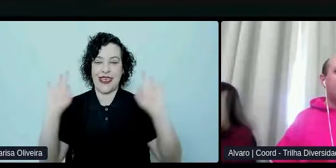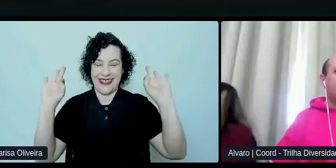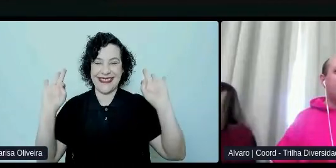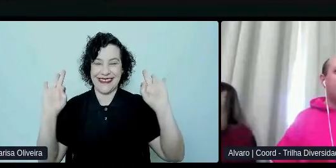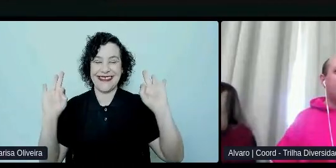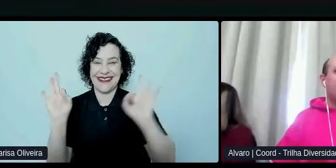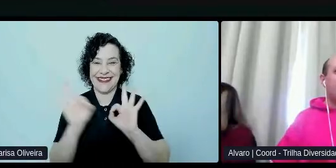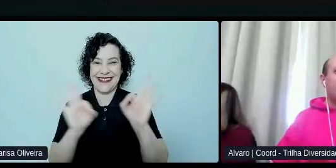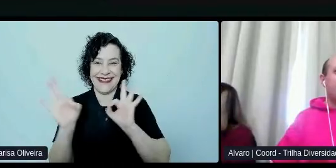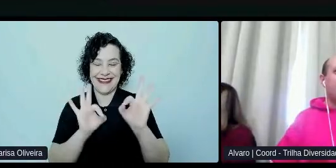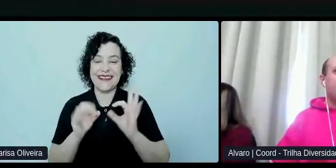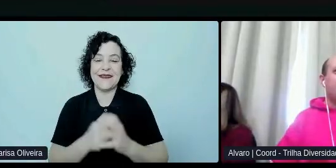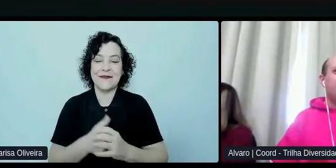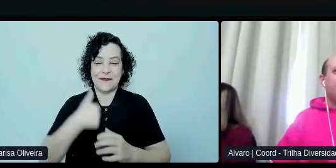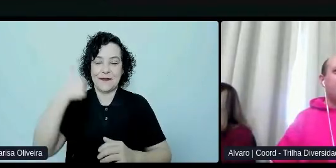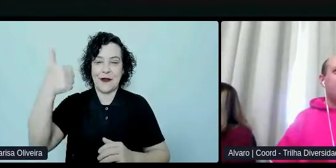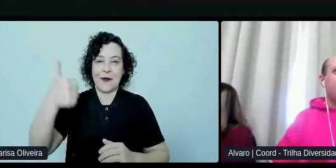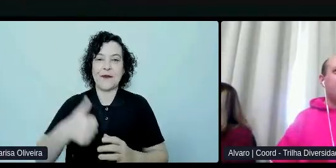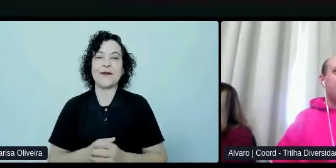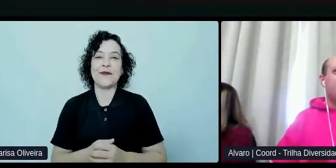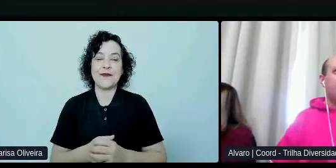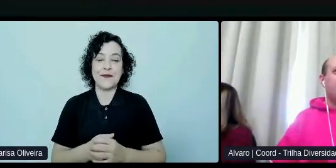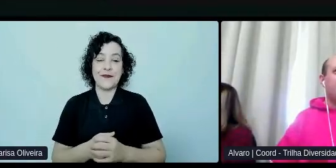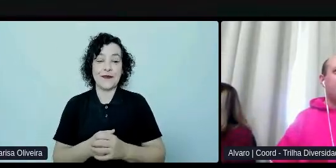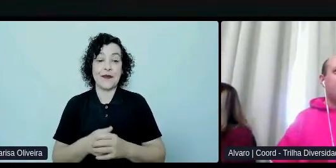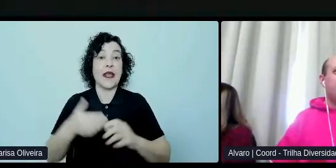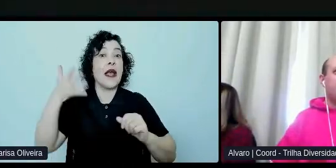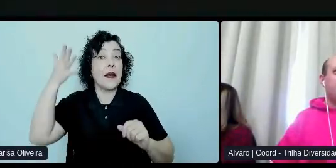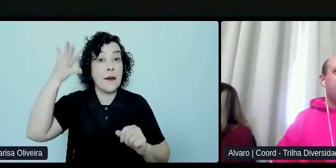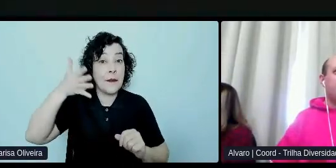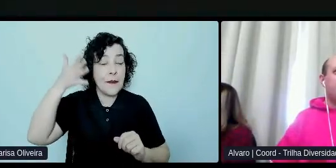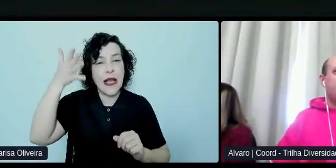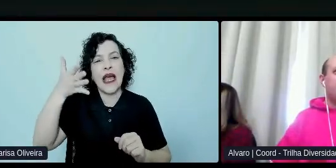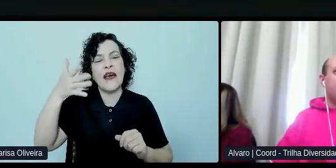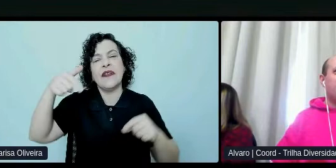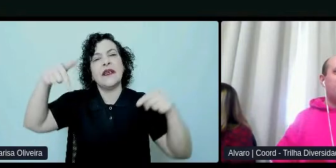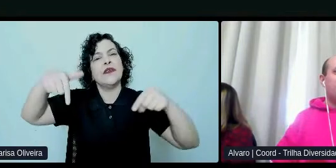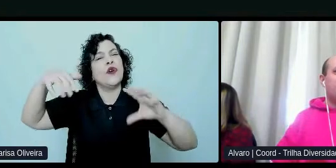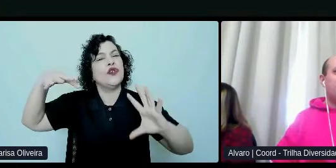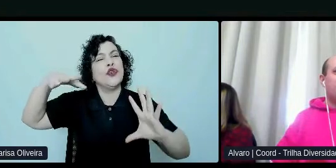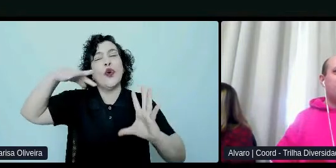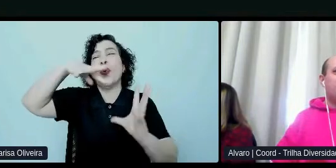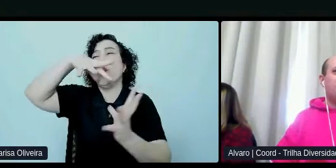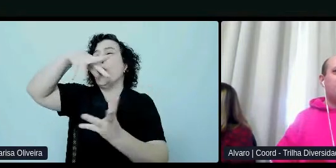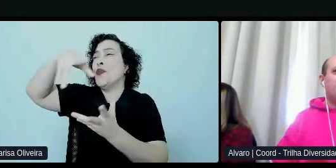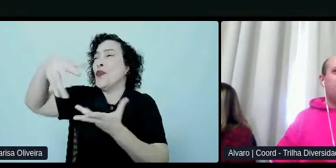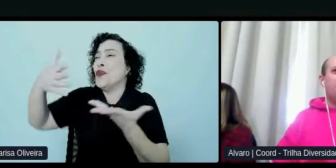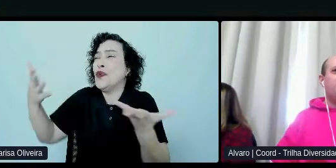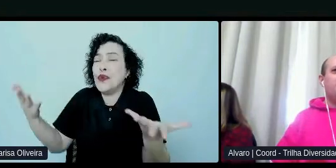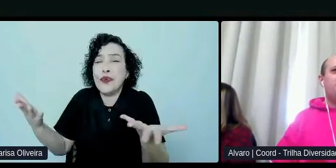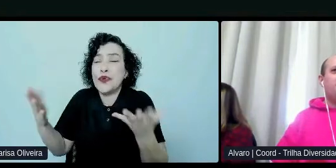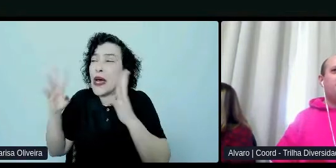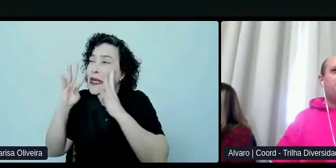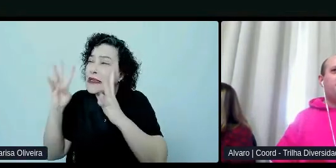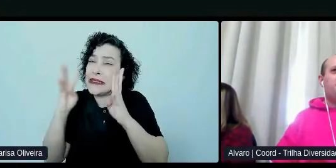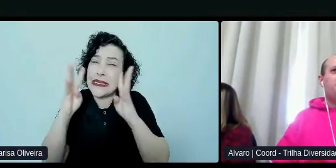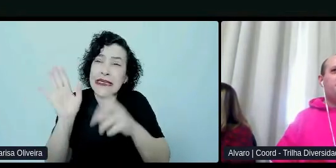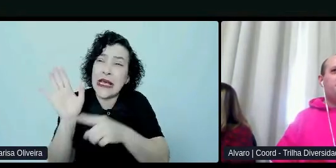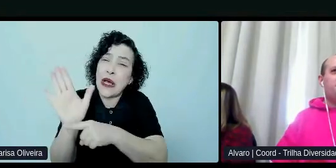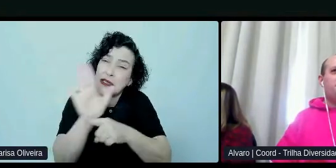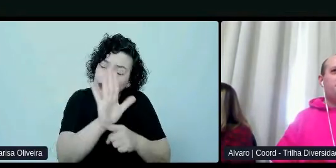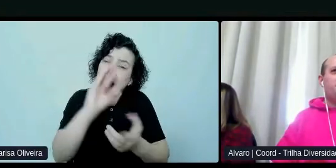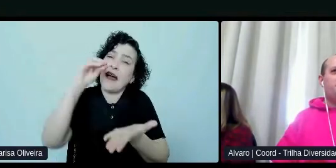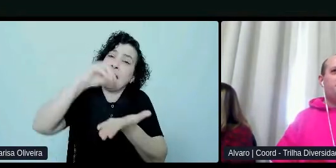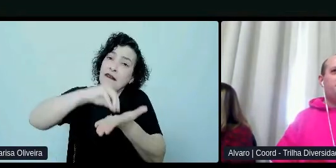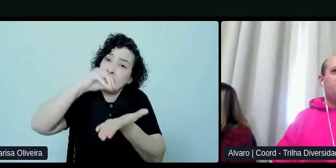É, Então, vamos lá. A palestra é Vítimas da Falta de Abraço do Mundo, a necessidade de inclusão para inovar. O que eu quero trazer